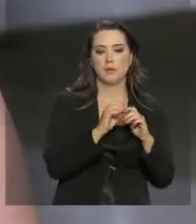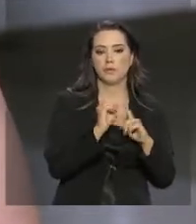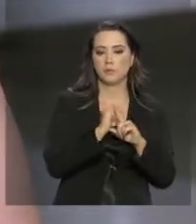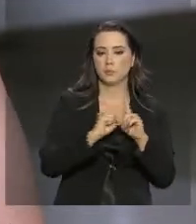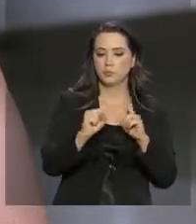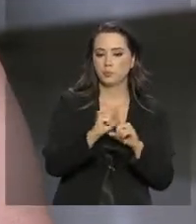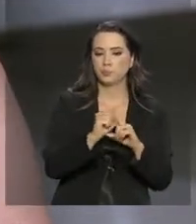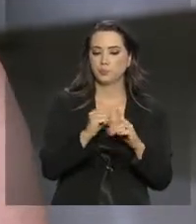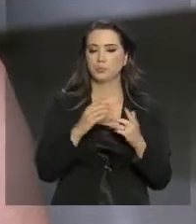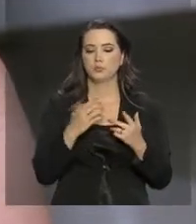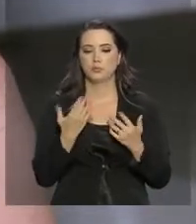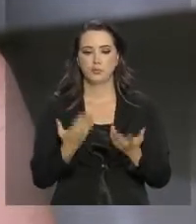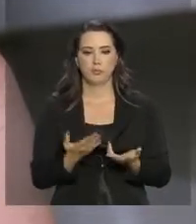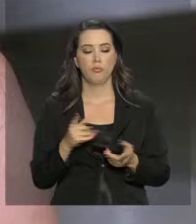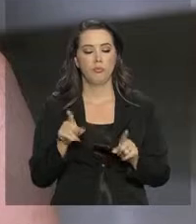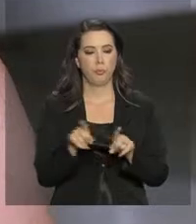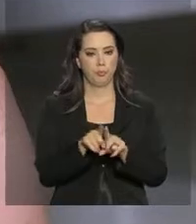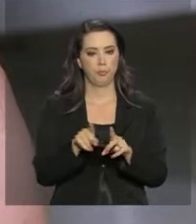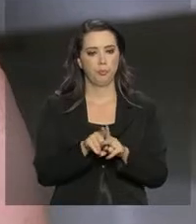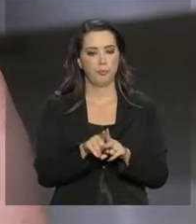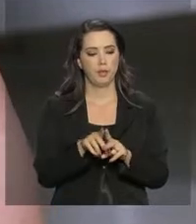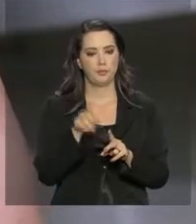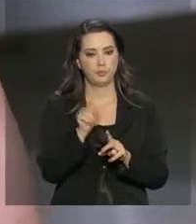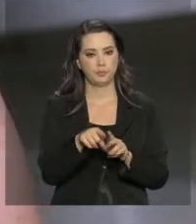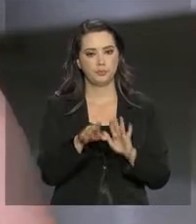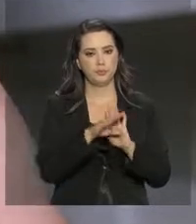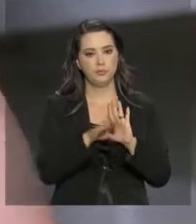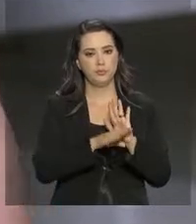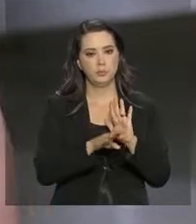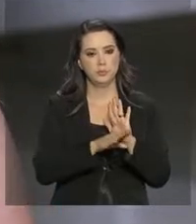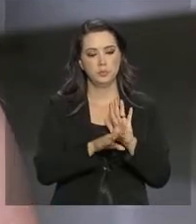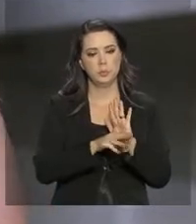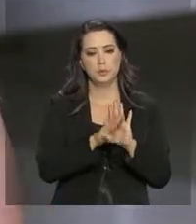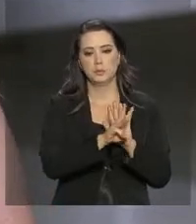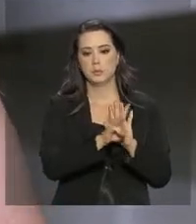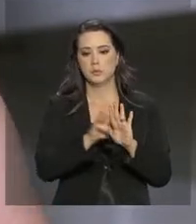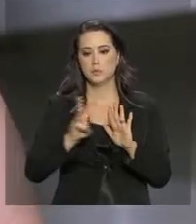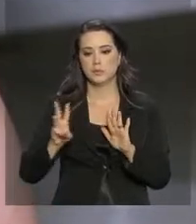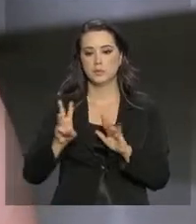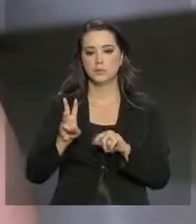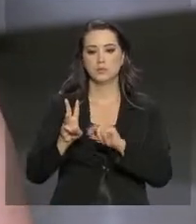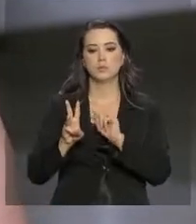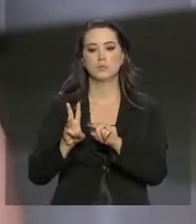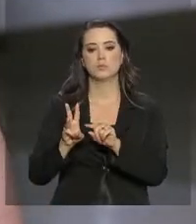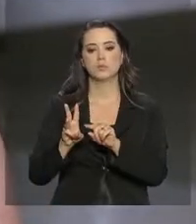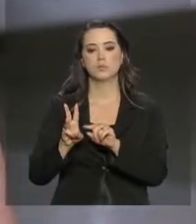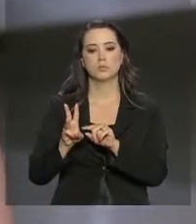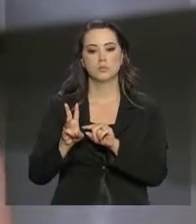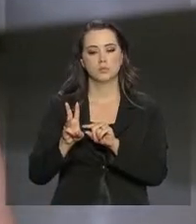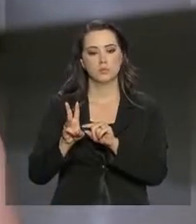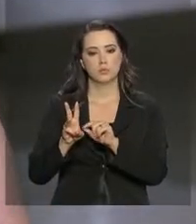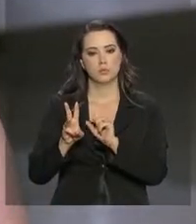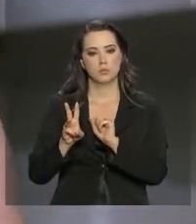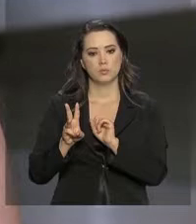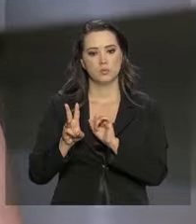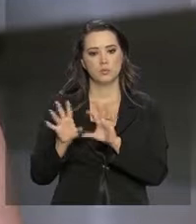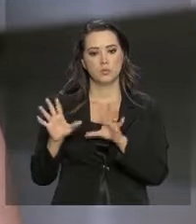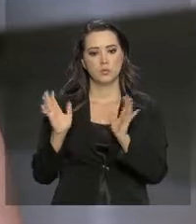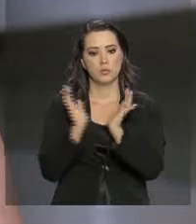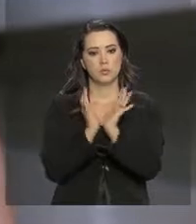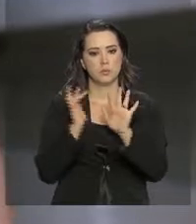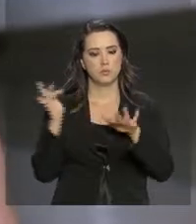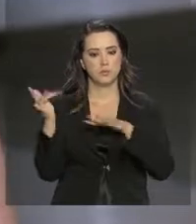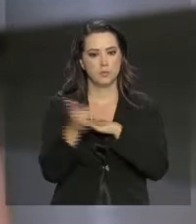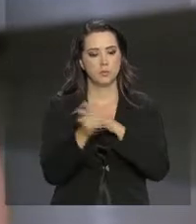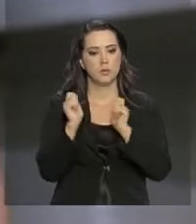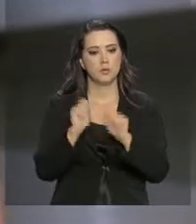geral é além disso o programa conta com uma plataforma virtual que é uma rede social que